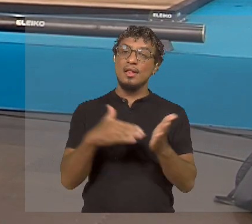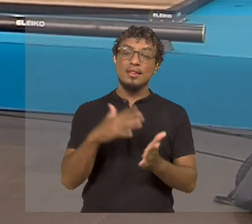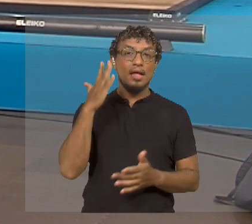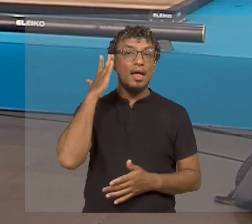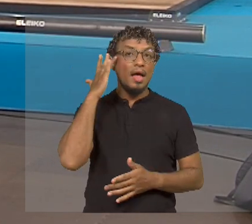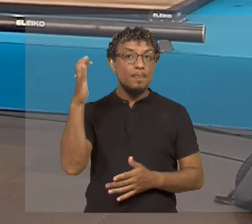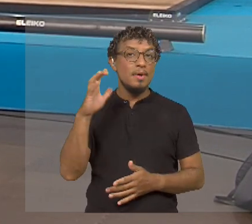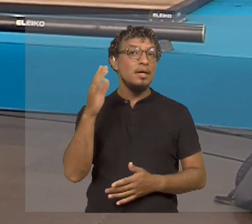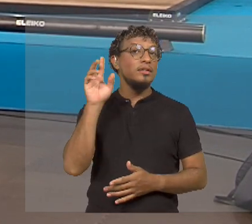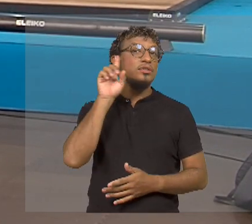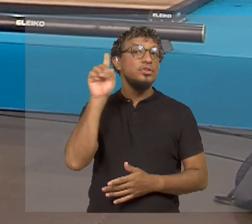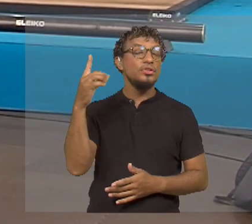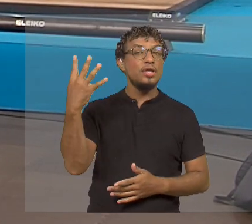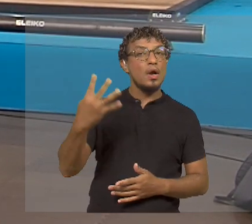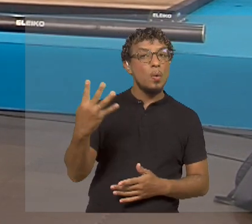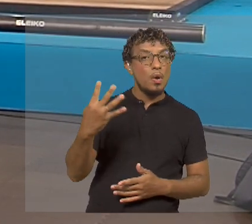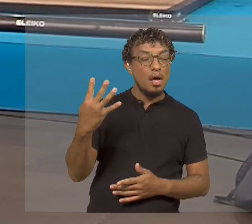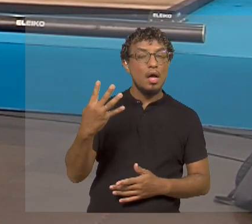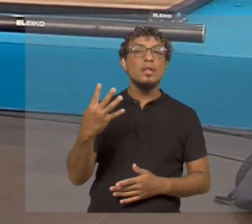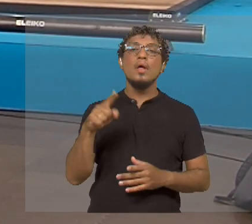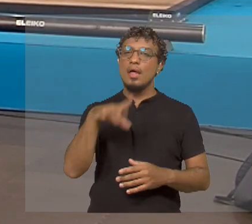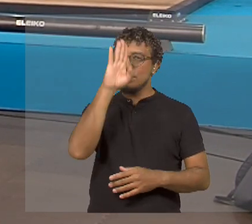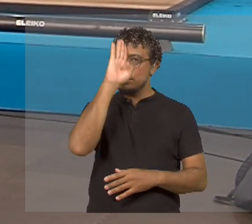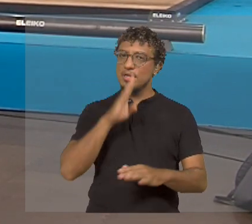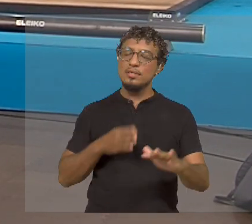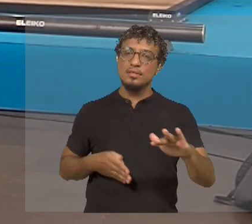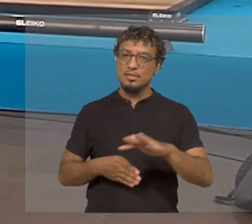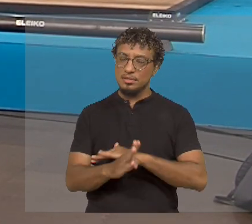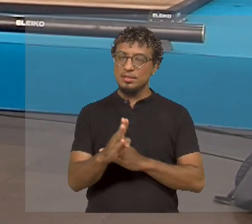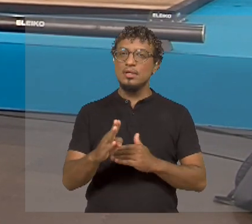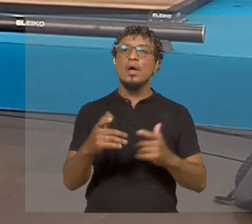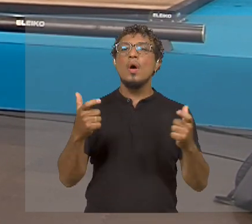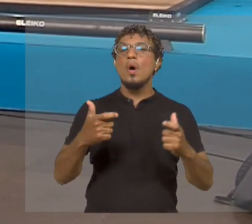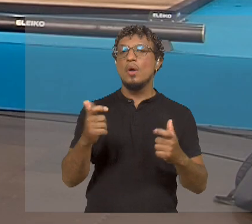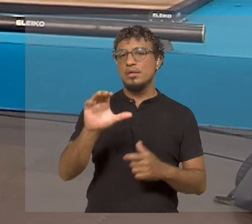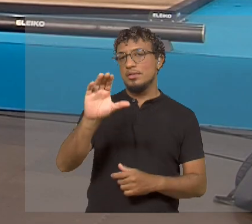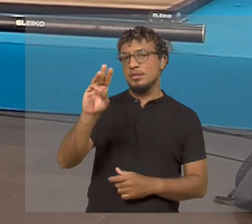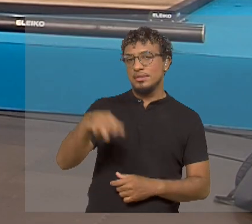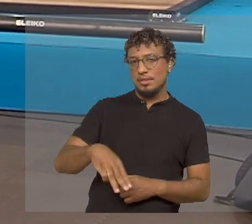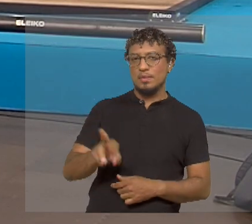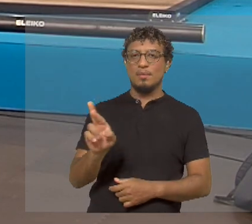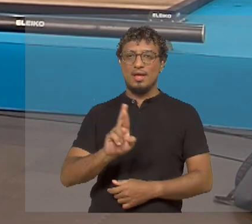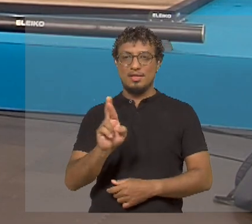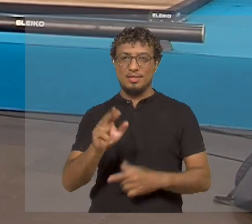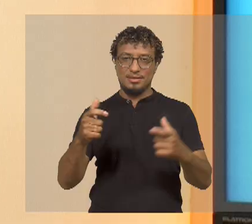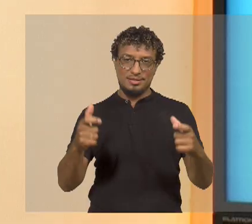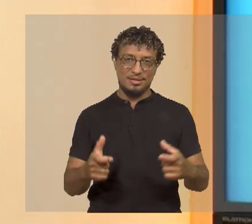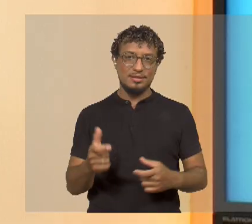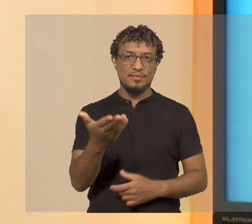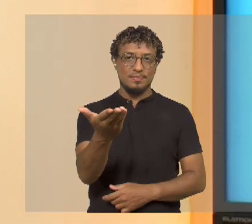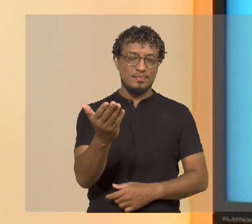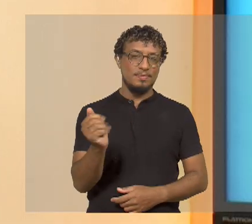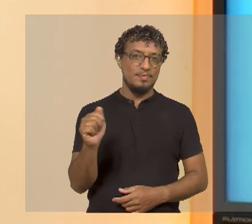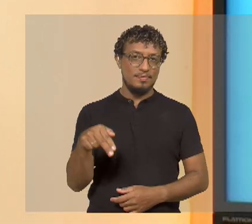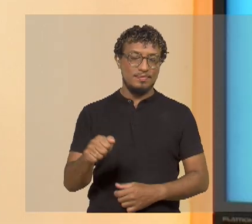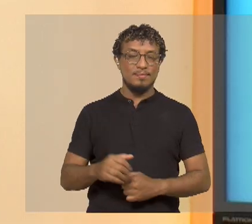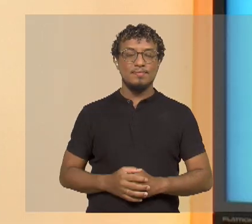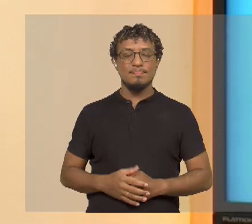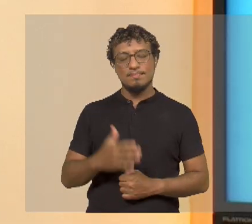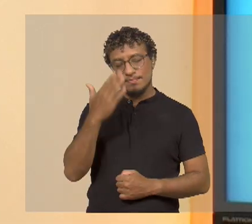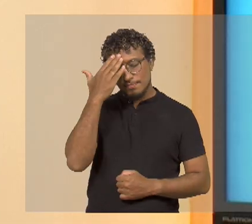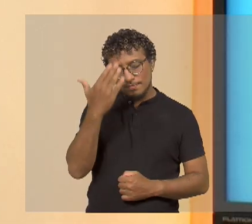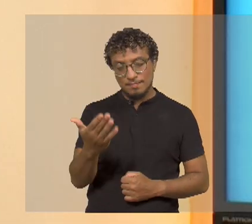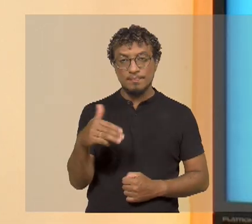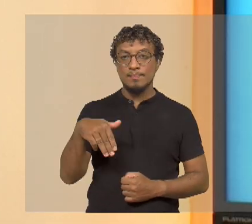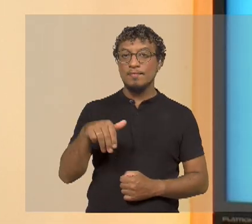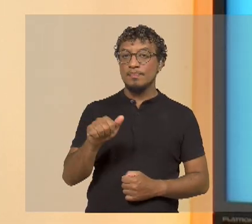dia 4, e a entrada é gratuita. E acontece aqui no campus da Universidade Selma, no Renascença. Ana.